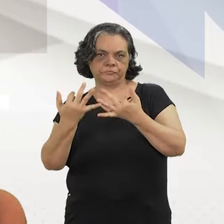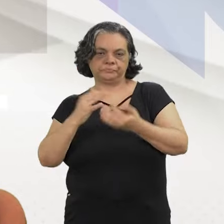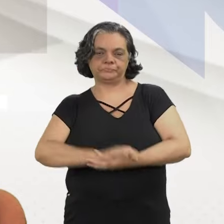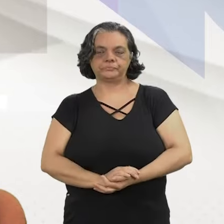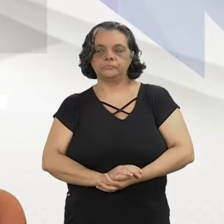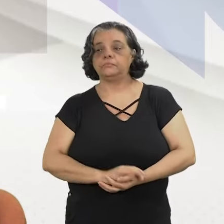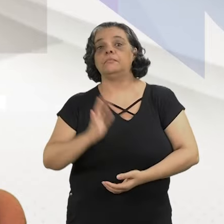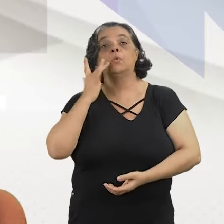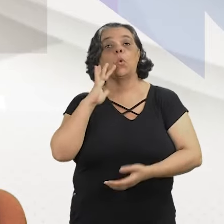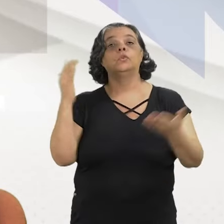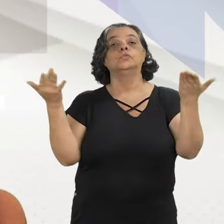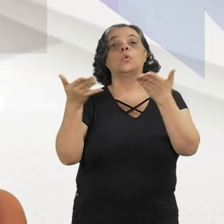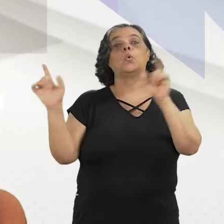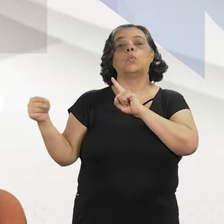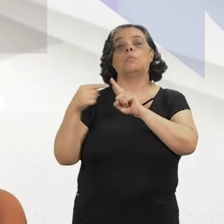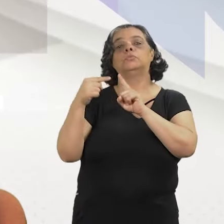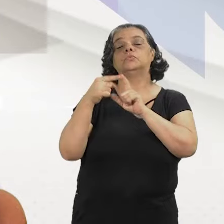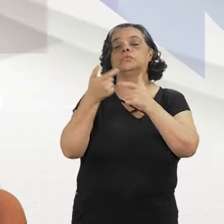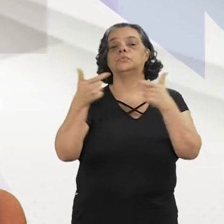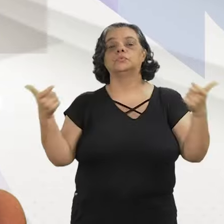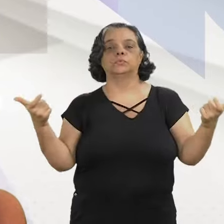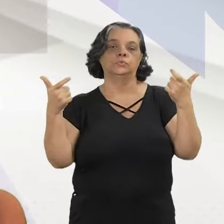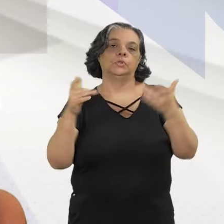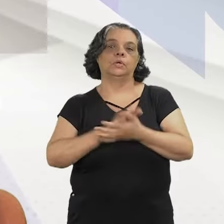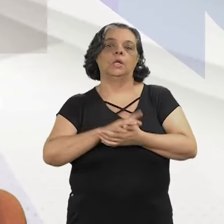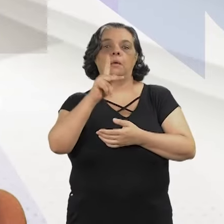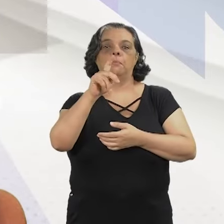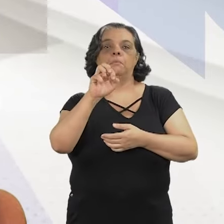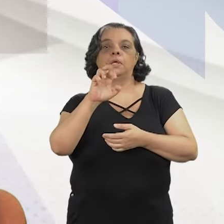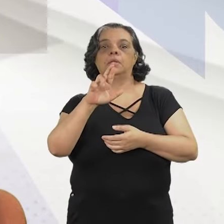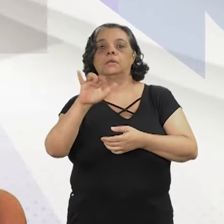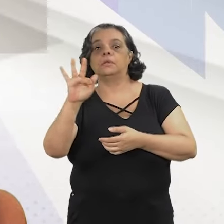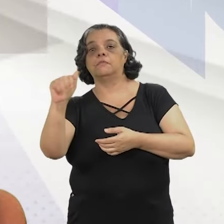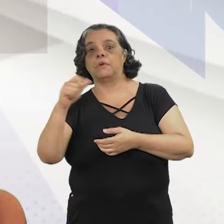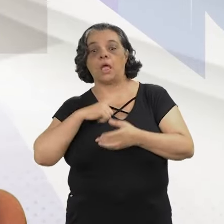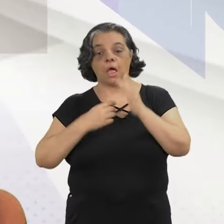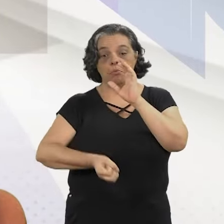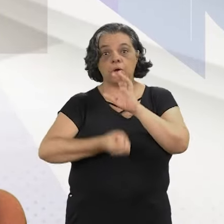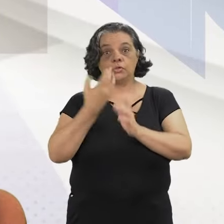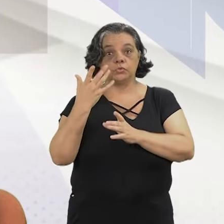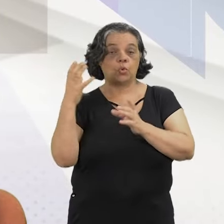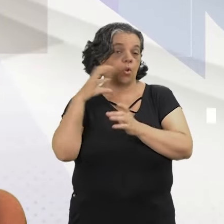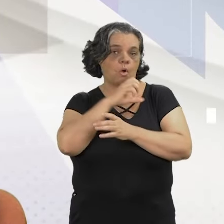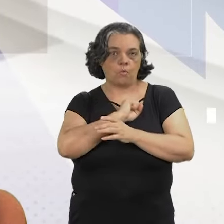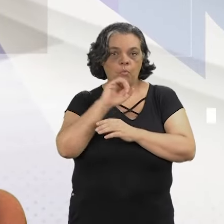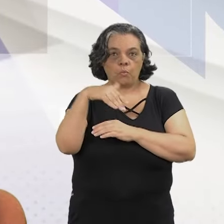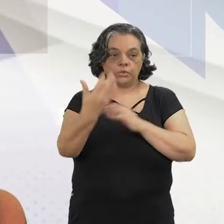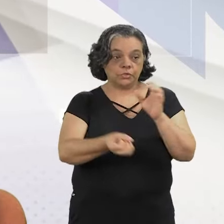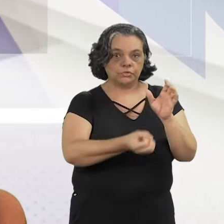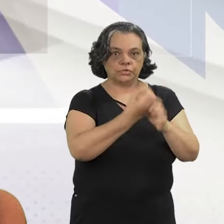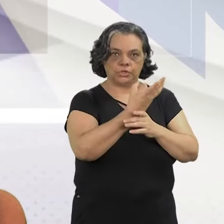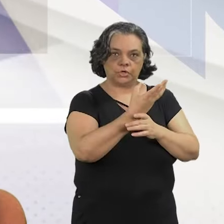gente isso eu acho que hoje o maior objetivo né do do perifa que apareceu logo quando a gente criou o senso né a